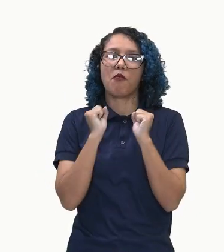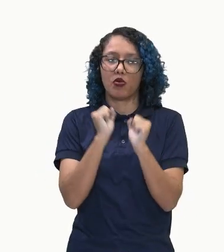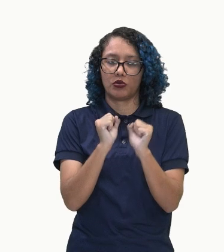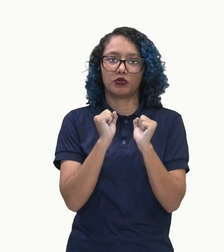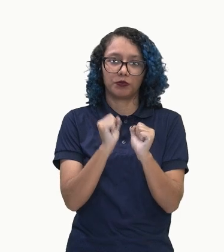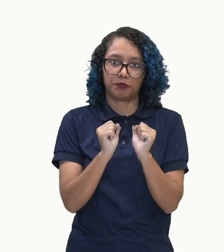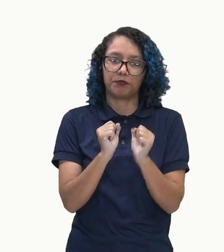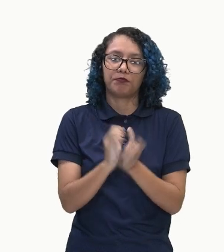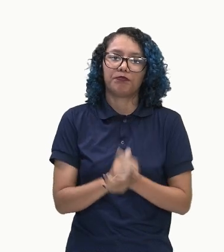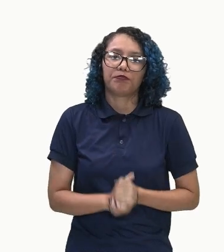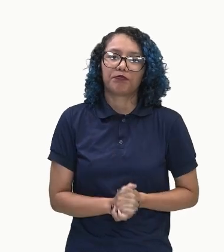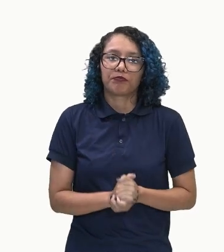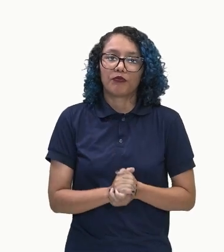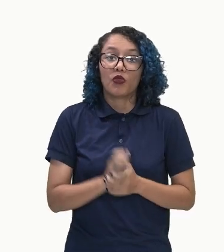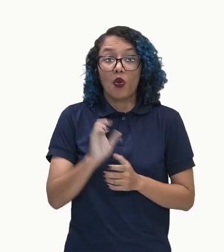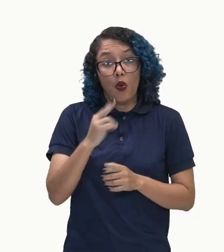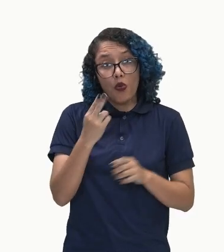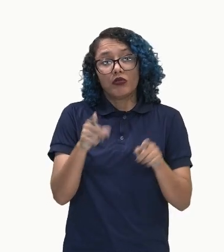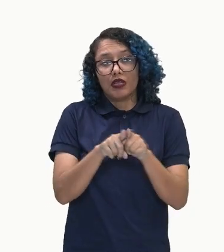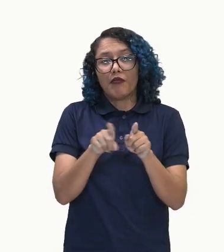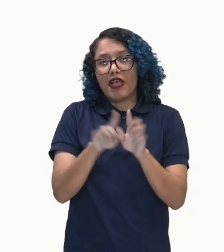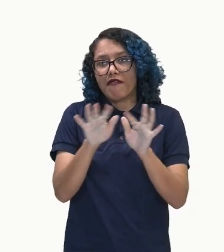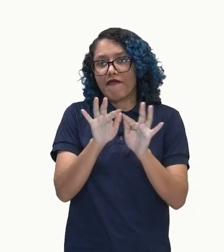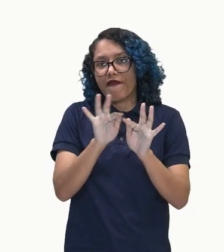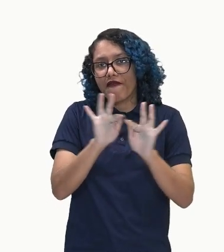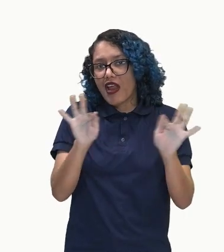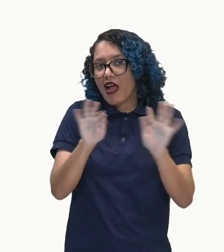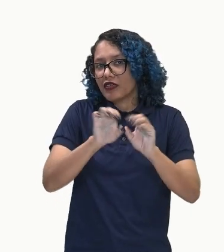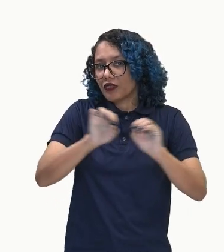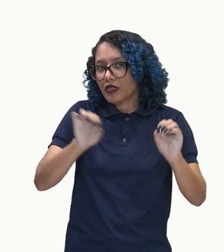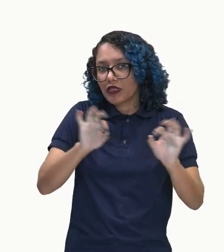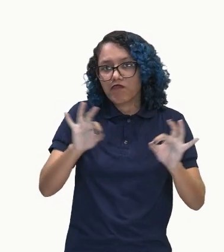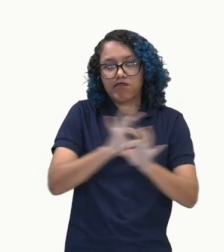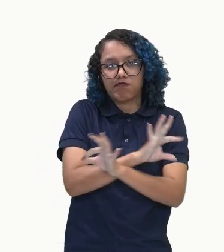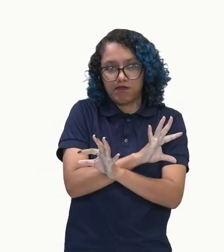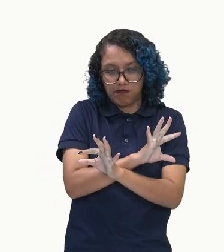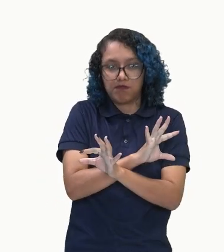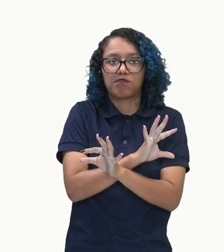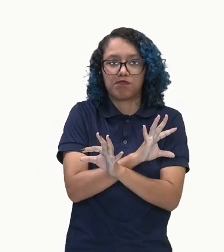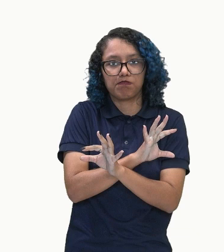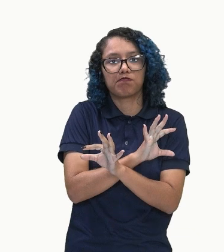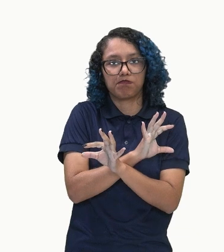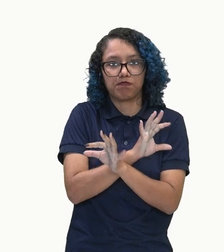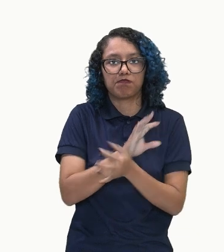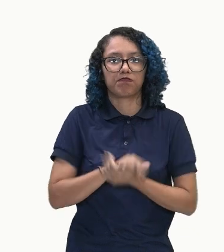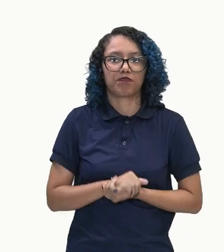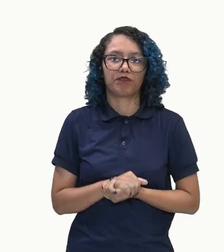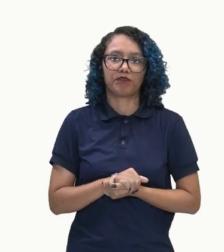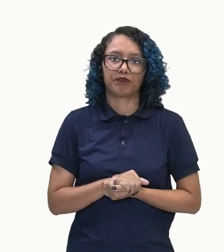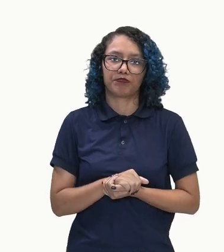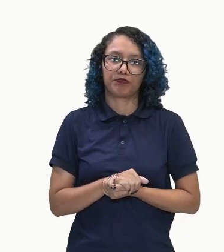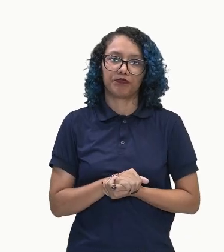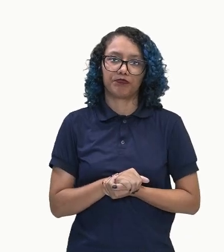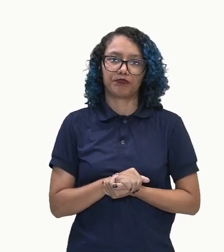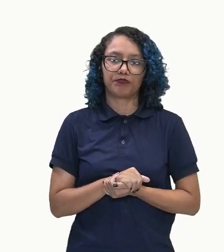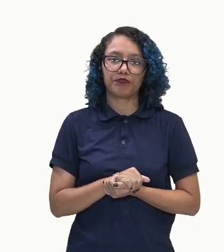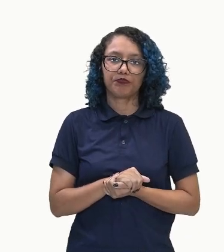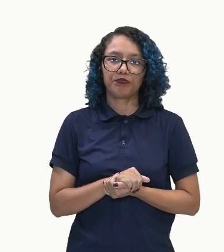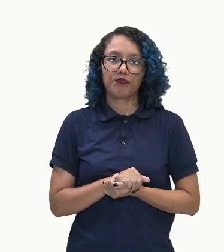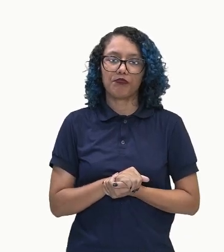advérbio. Ou orações completas, entire clause, frases ou orações completas.